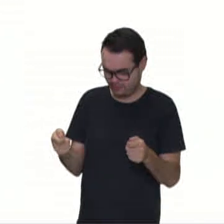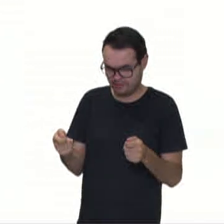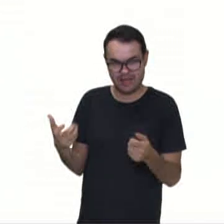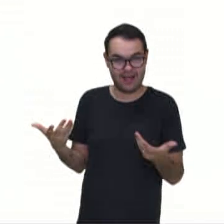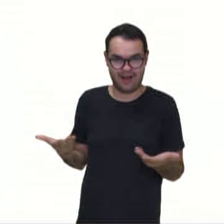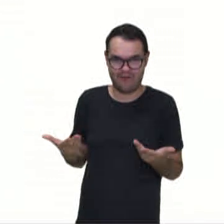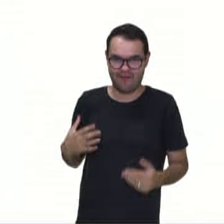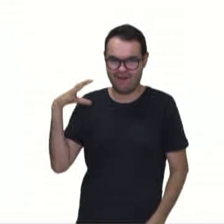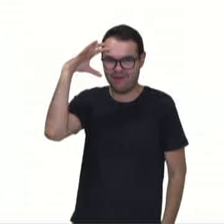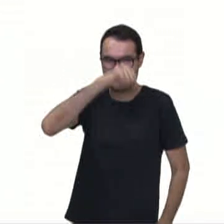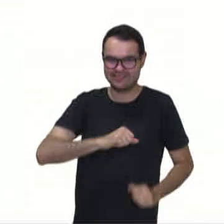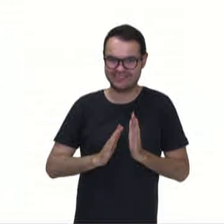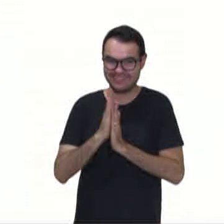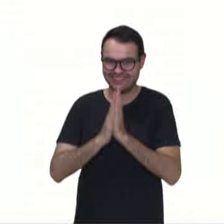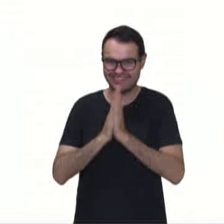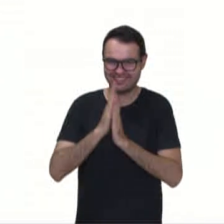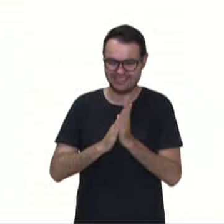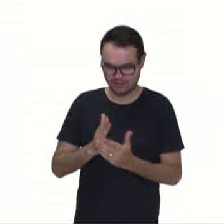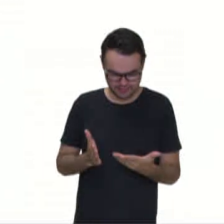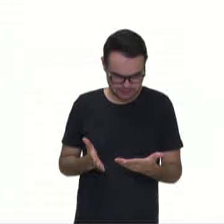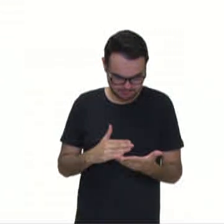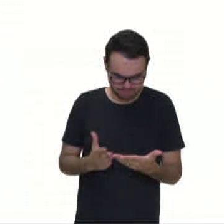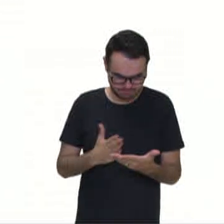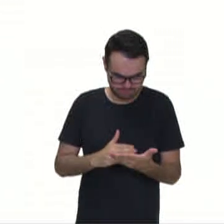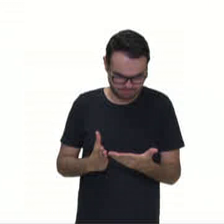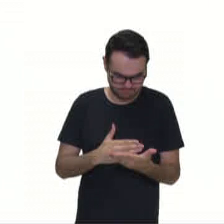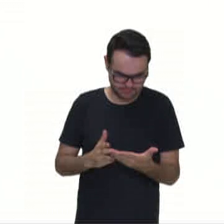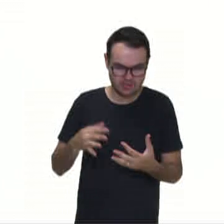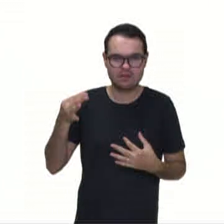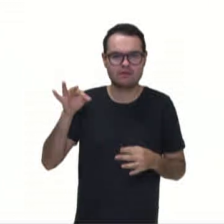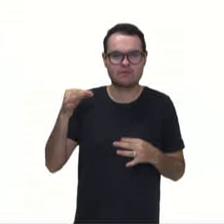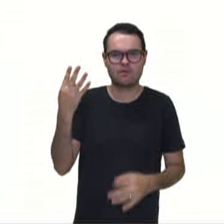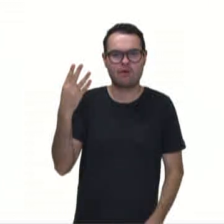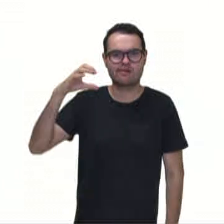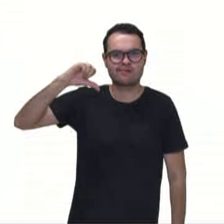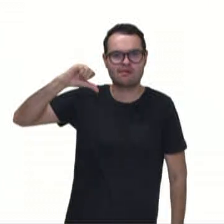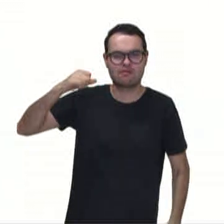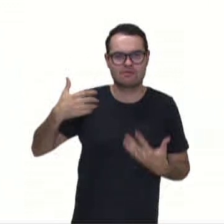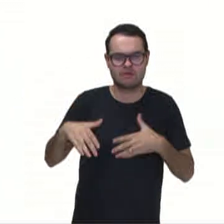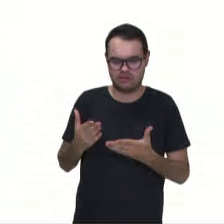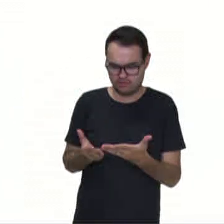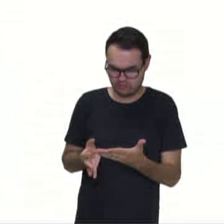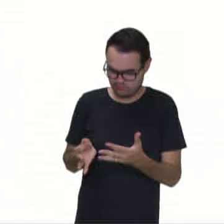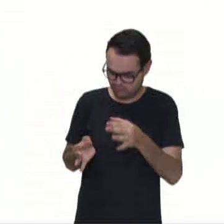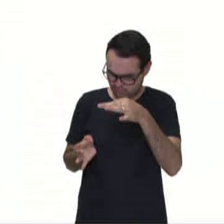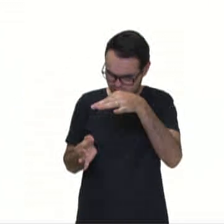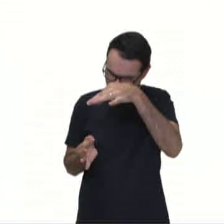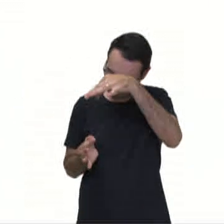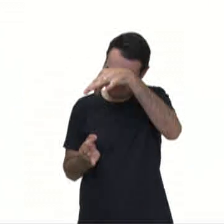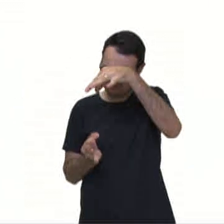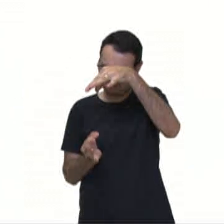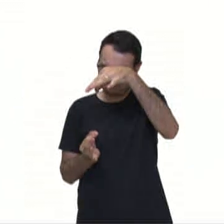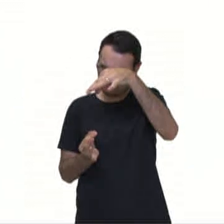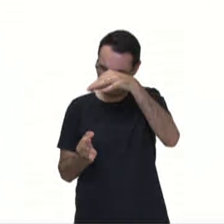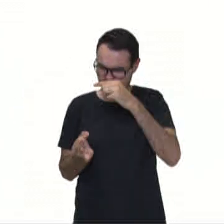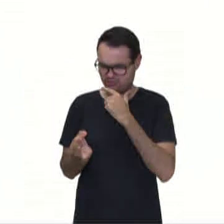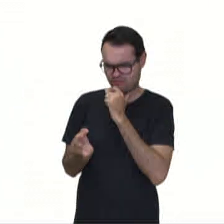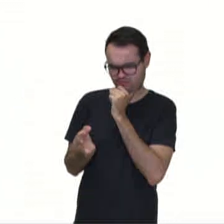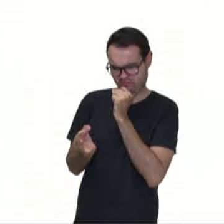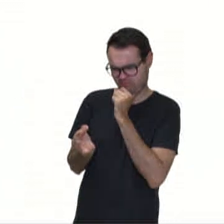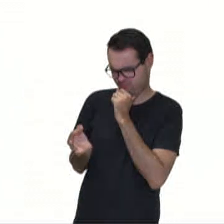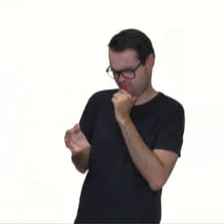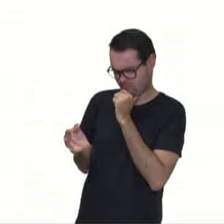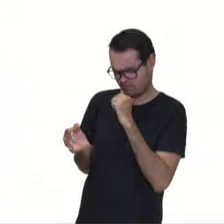aprendo, decidi, folheando as 49 páginas. Já na primeira, tentei executar as